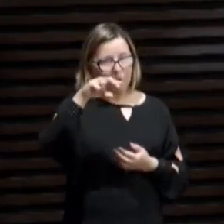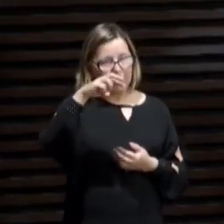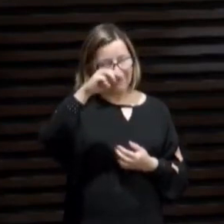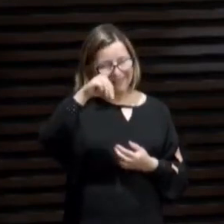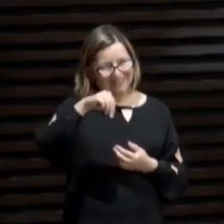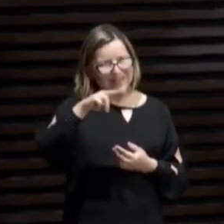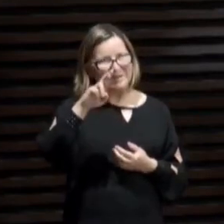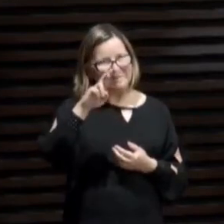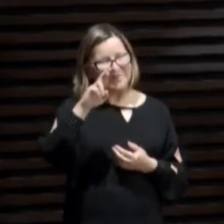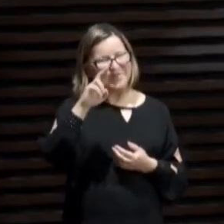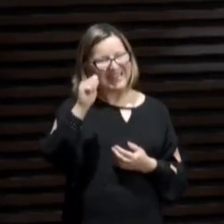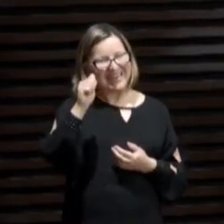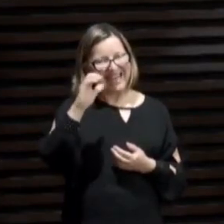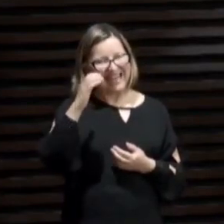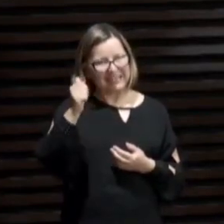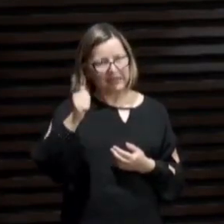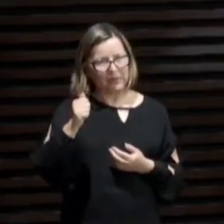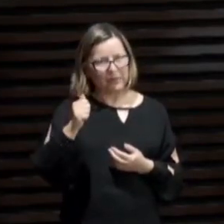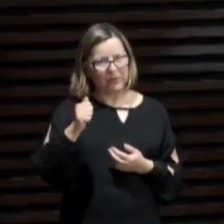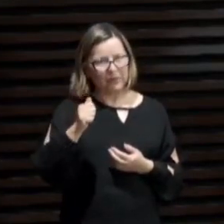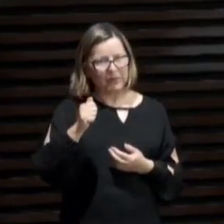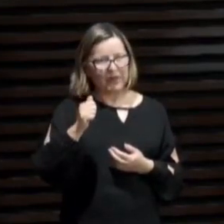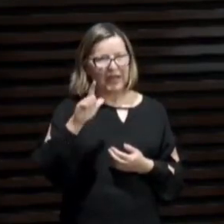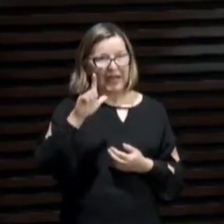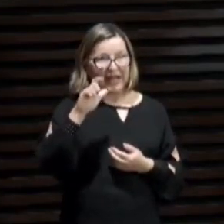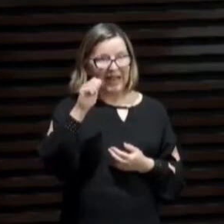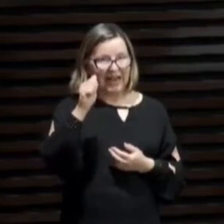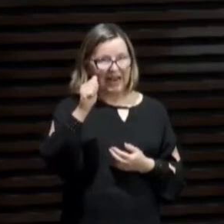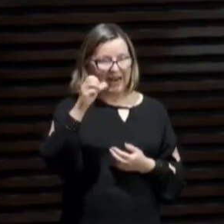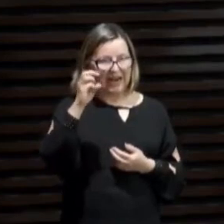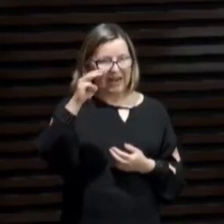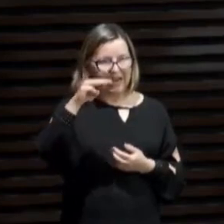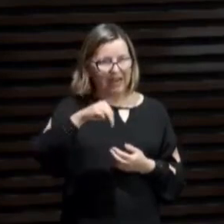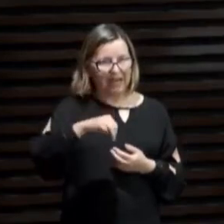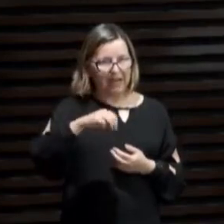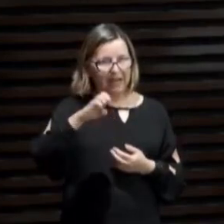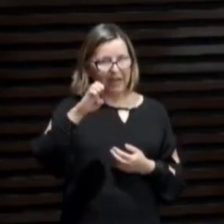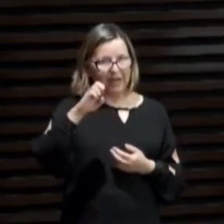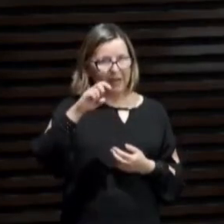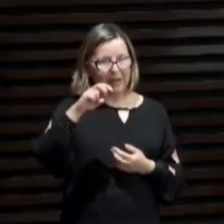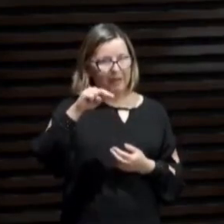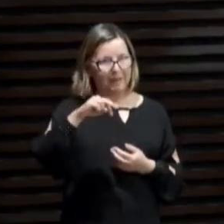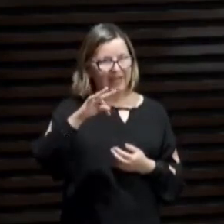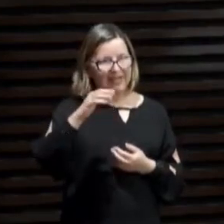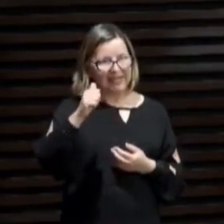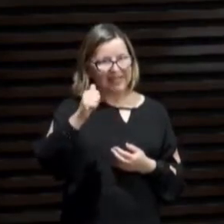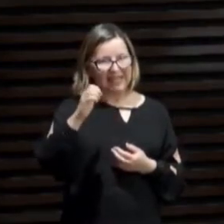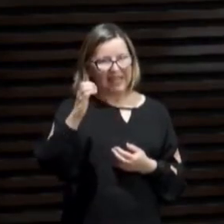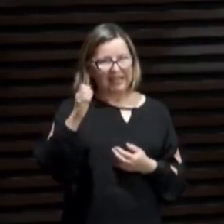Lamentação é quando eu vou diante de Deus. Murmuração é quando eu vou diante do irmão, murmurar.